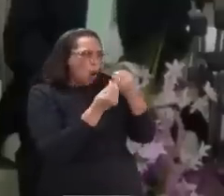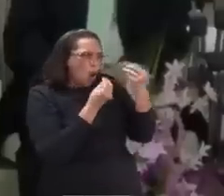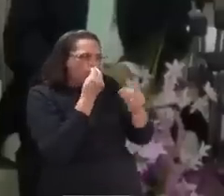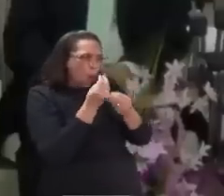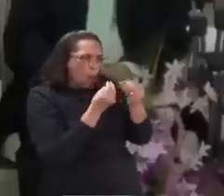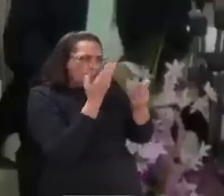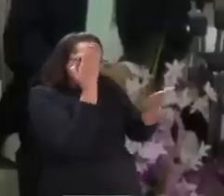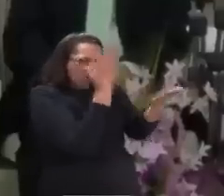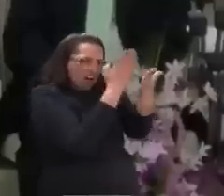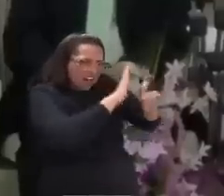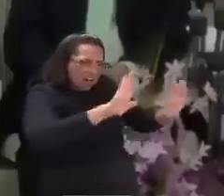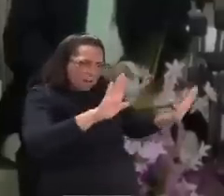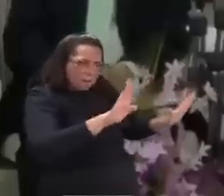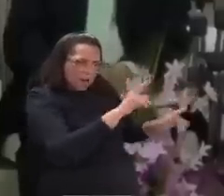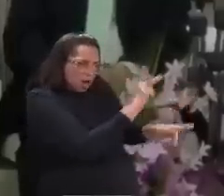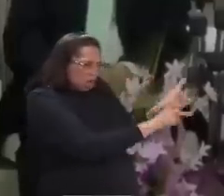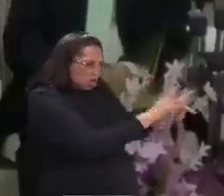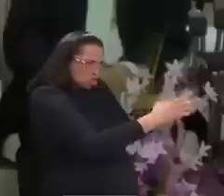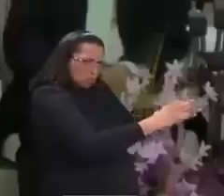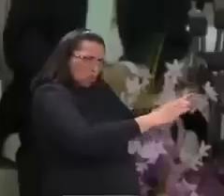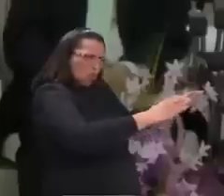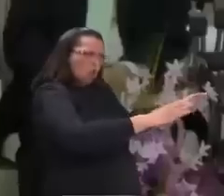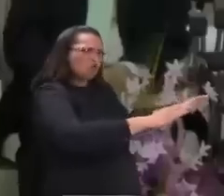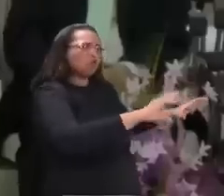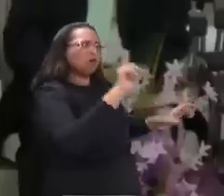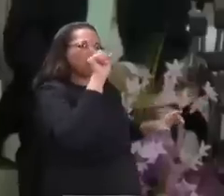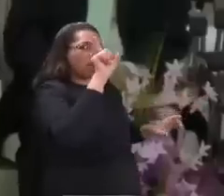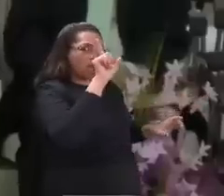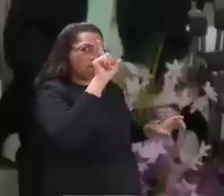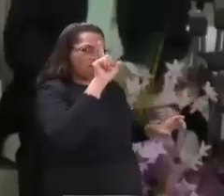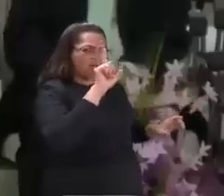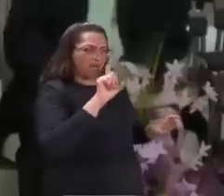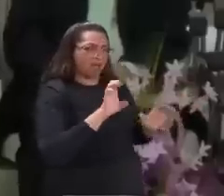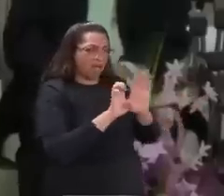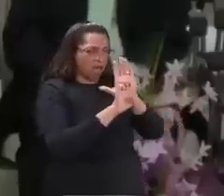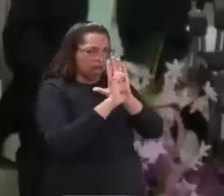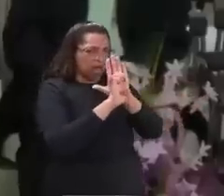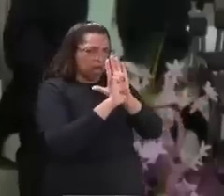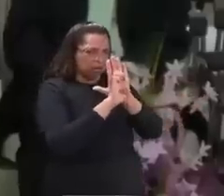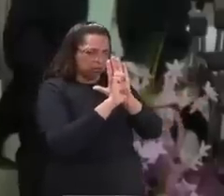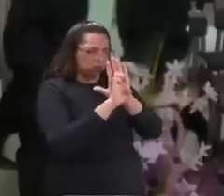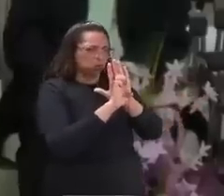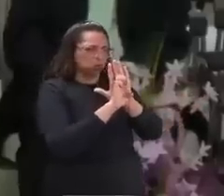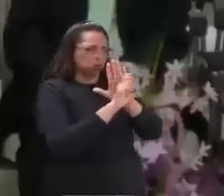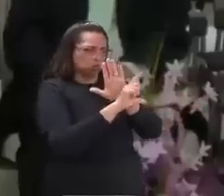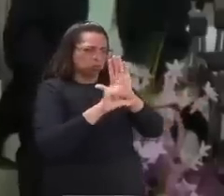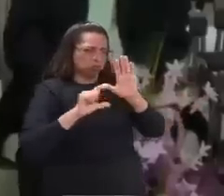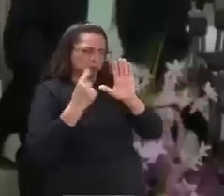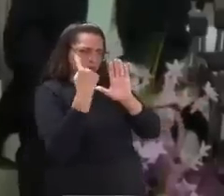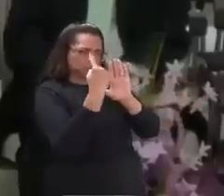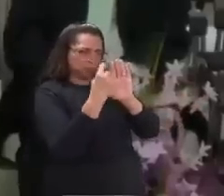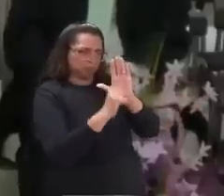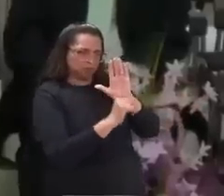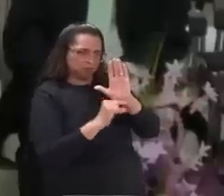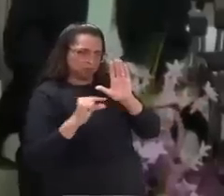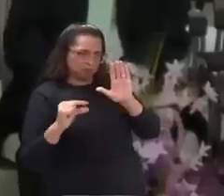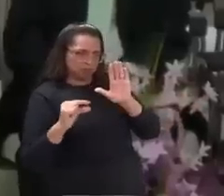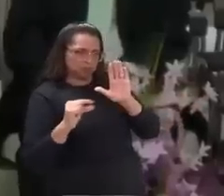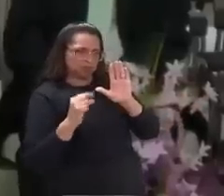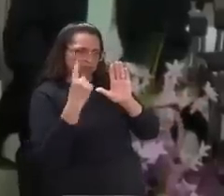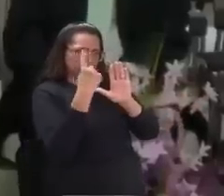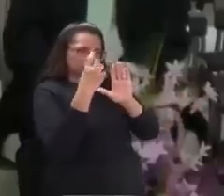Capítulo 1, versículo 16 de Êxodo. A Bíblia diz que Faraó, um pouco antes,